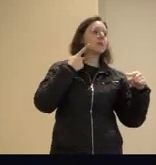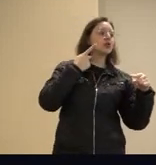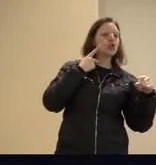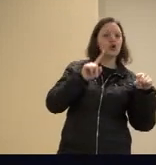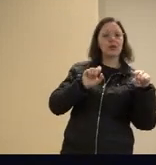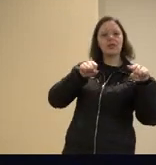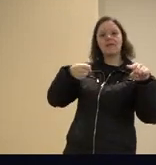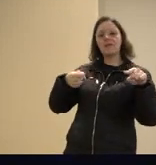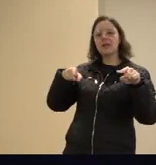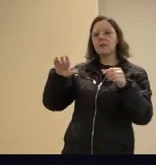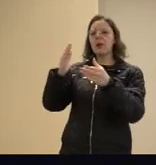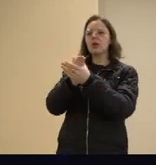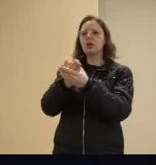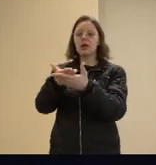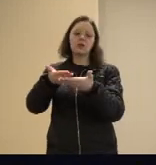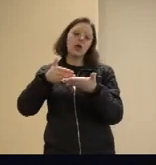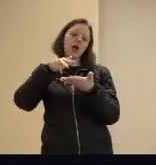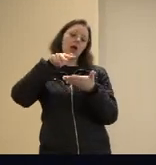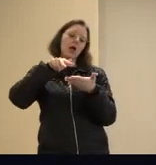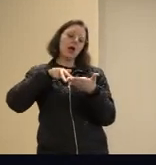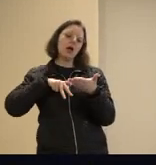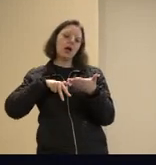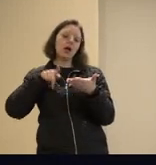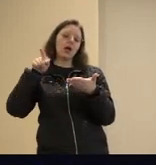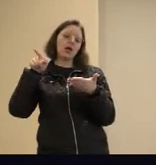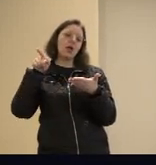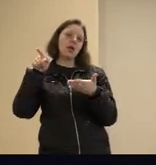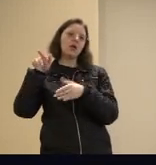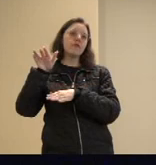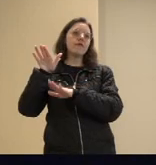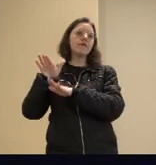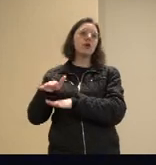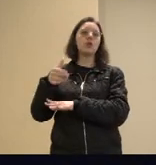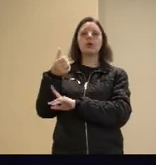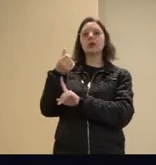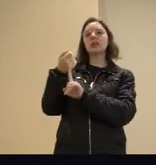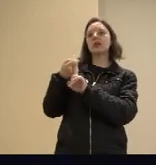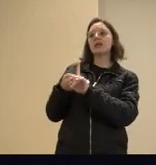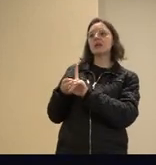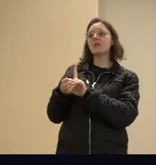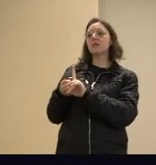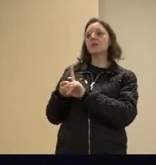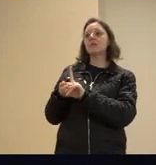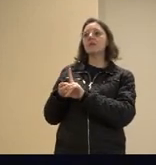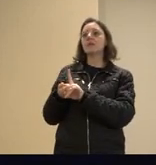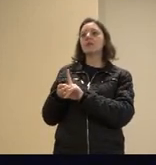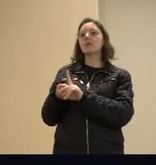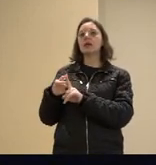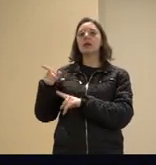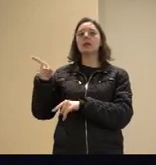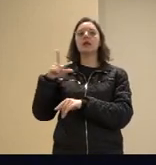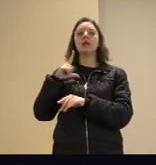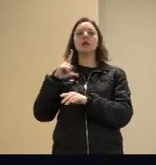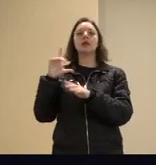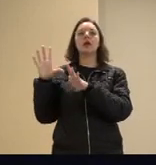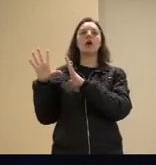no processo do Joãozinho, ele está lá internado há 6 meses, cometeu um furto,